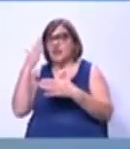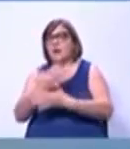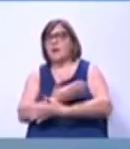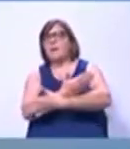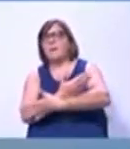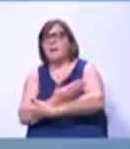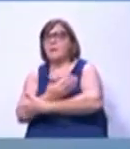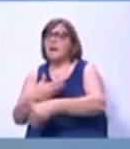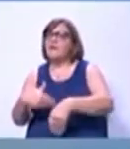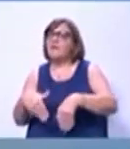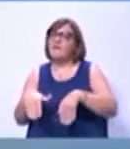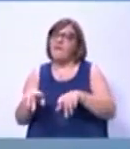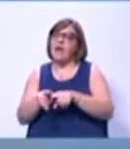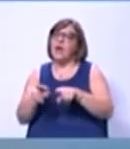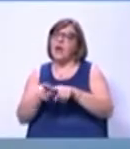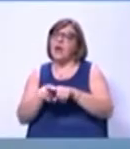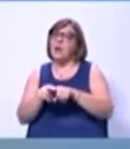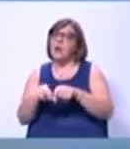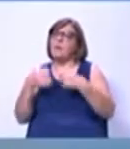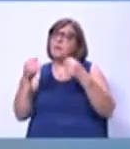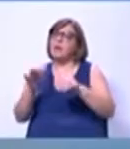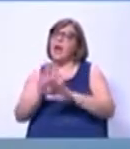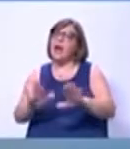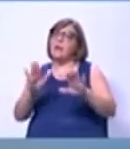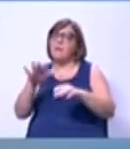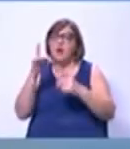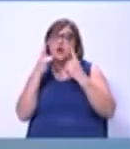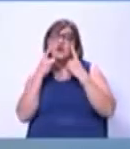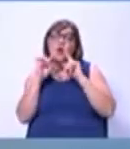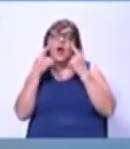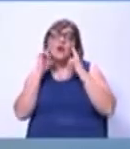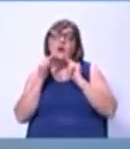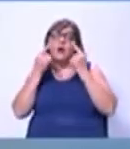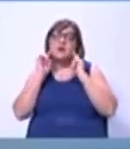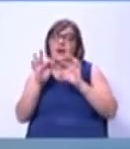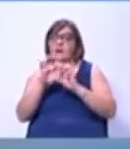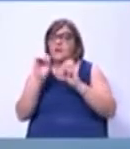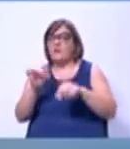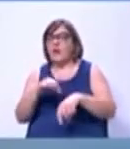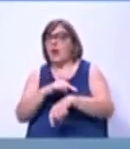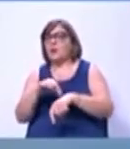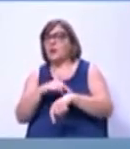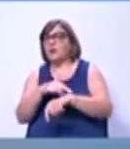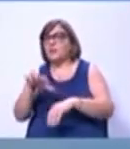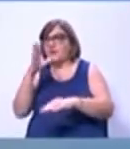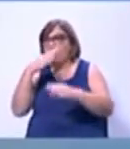bebés vão conseguir acalmar-se. Portanto, eles vão chorar e depois, ao fim de algum tempo, eles vão